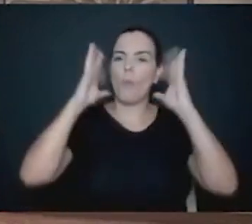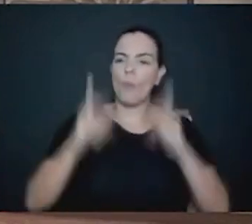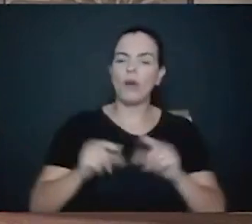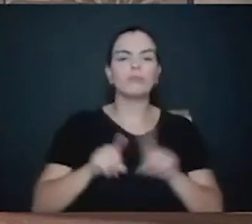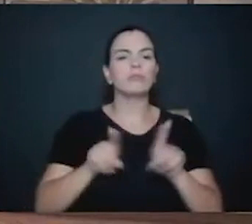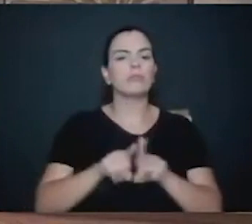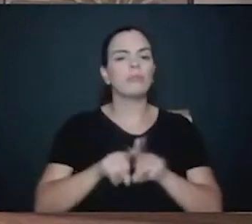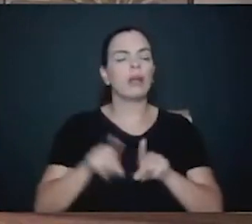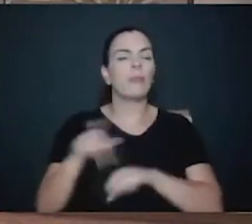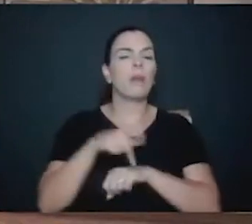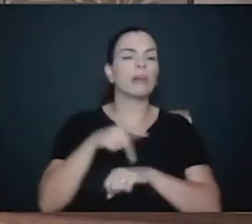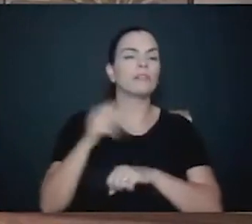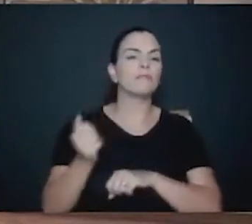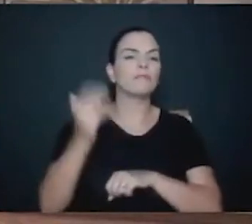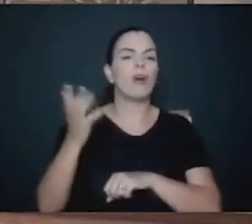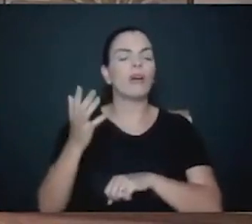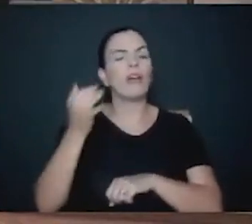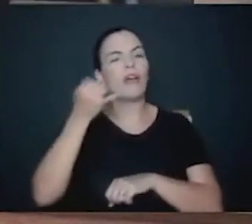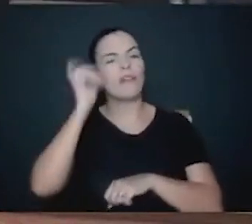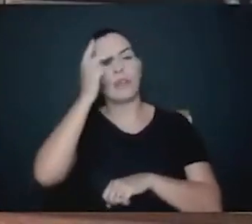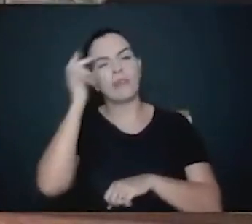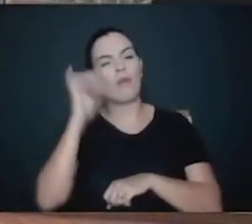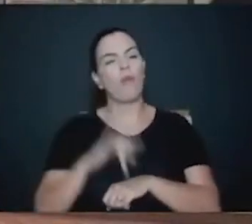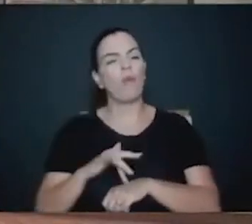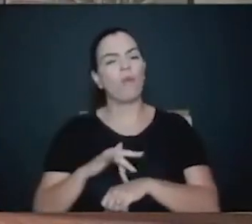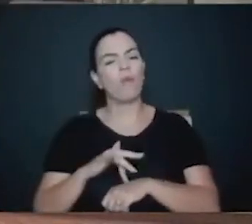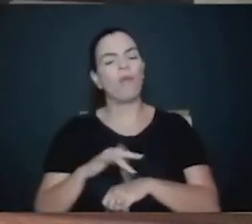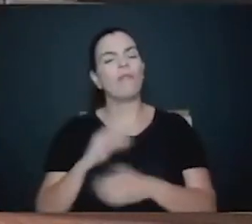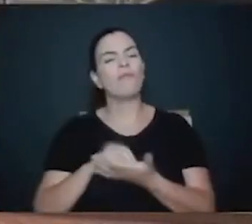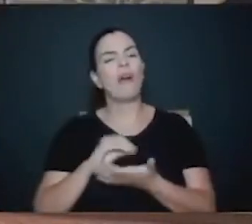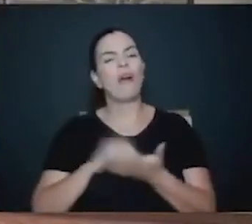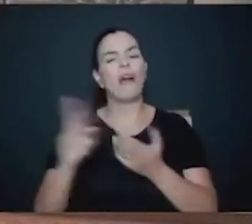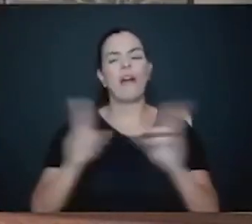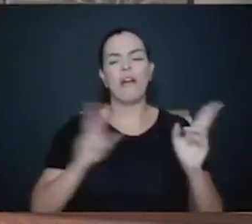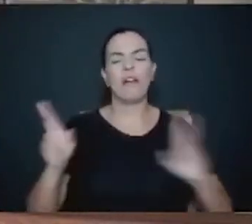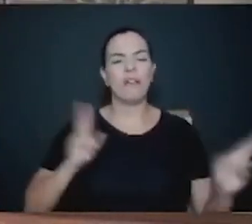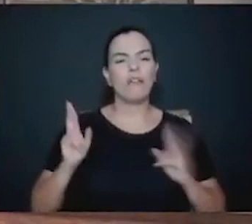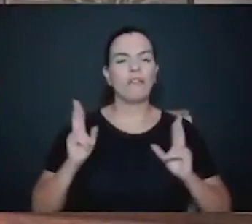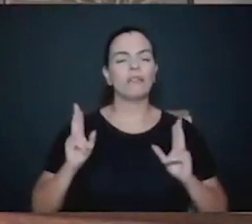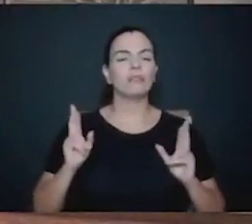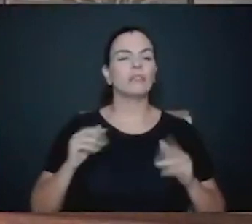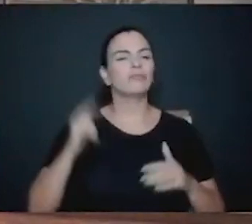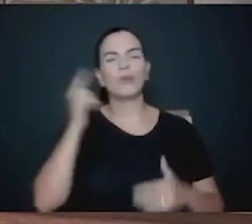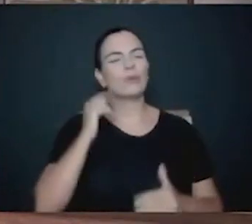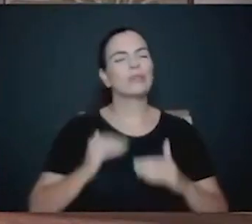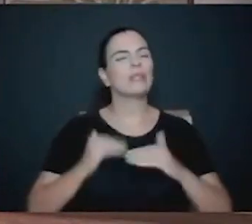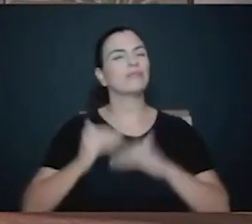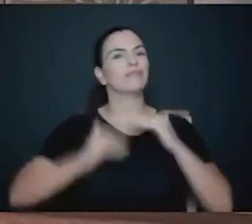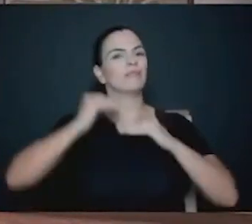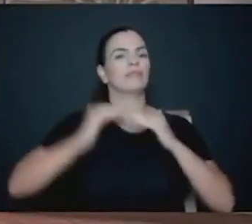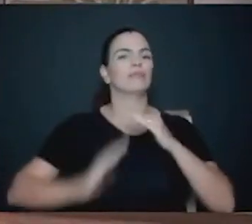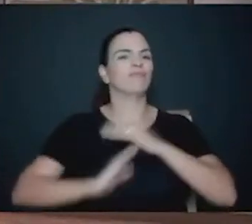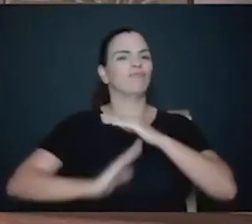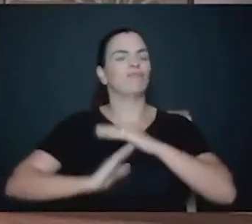da procrastinação e da falta de bons resultados, levando-os a alcançar o sucesso e